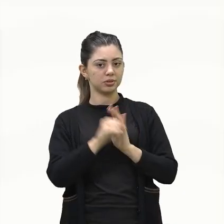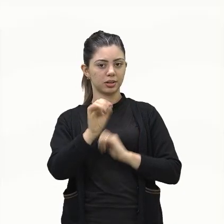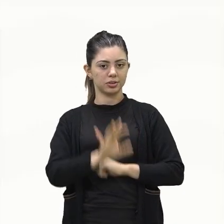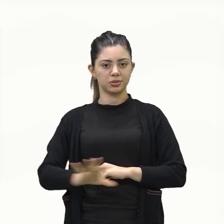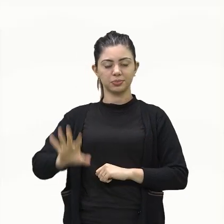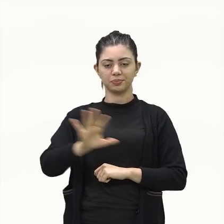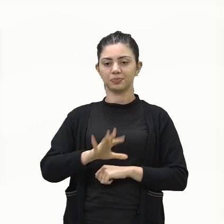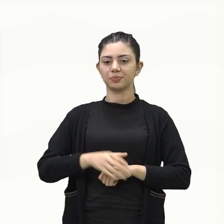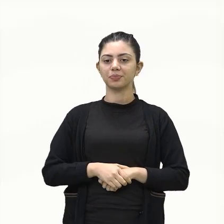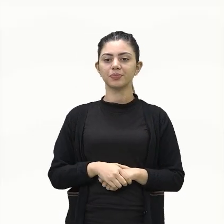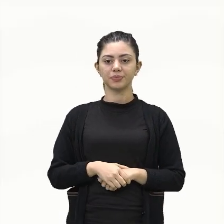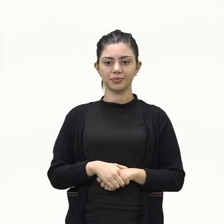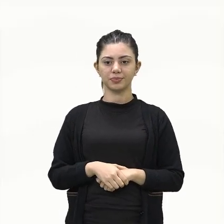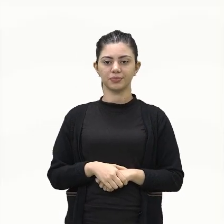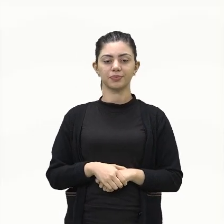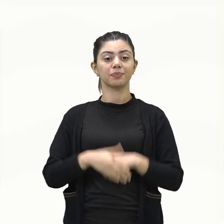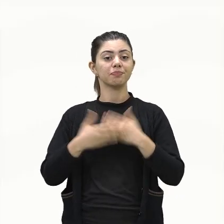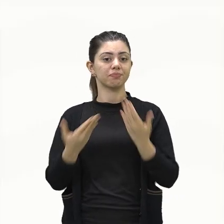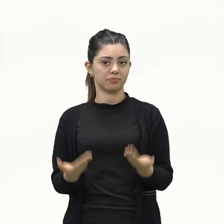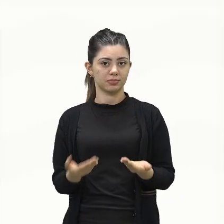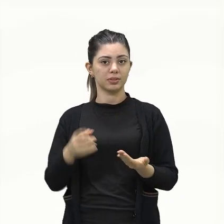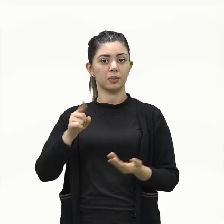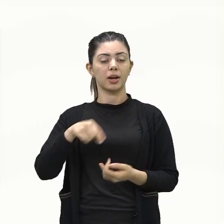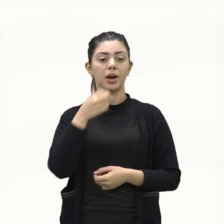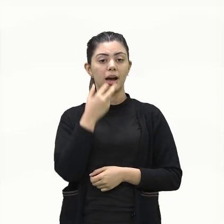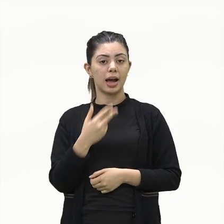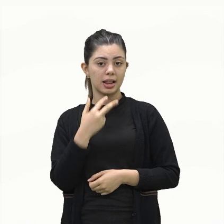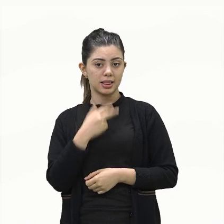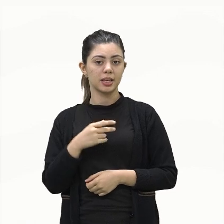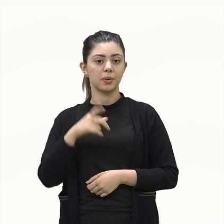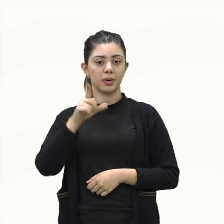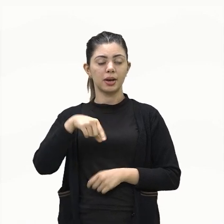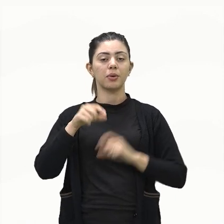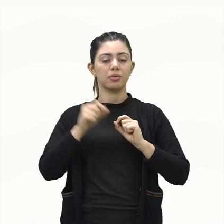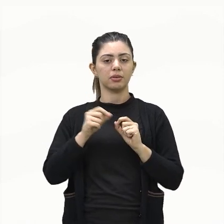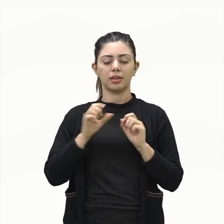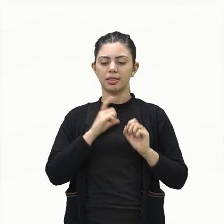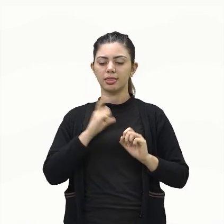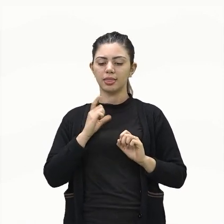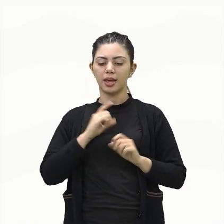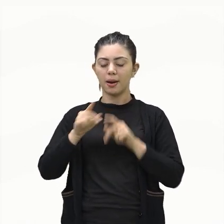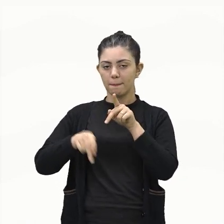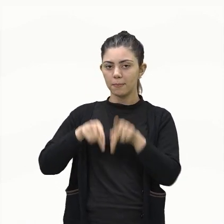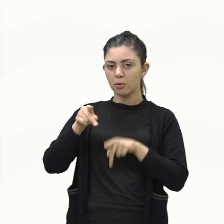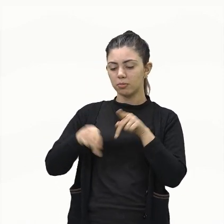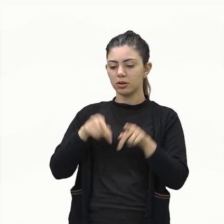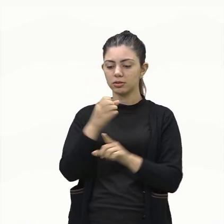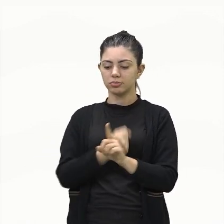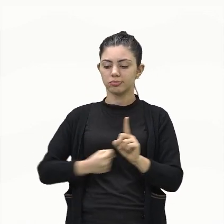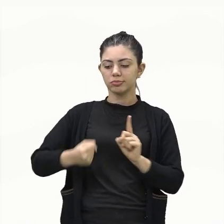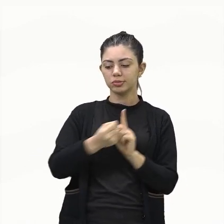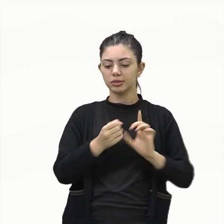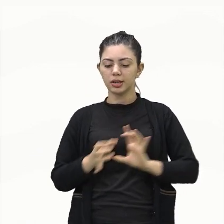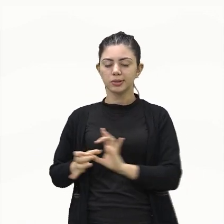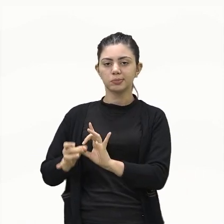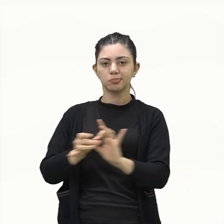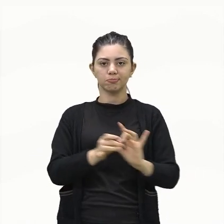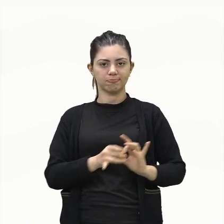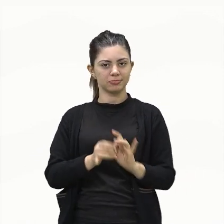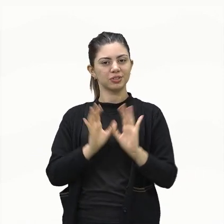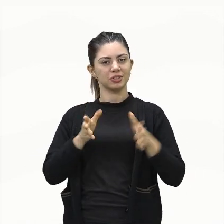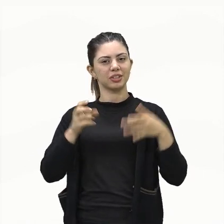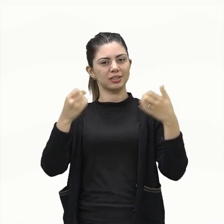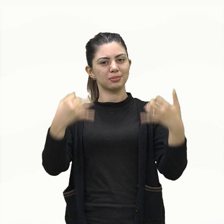comigo. Bem, a língua ela se constitui como uma expressão de união de um povo. Acabei de dizer para vocês, olha,